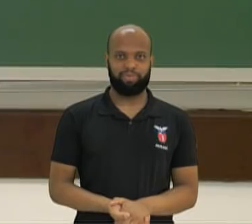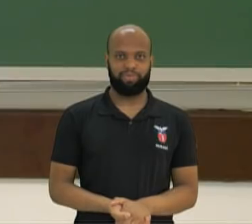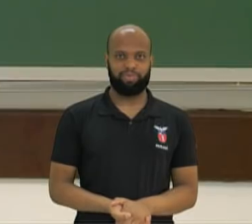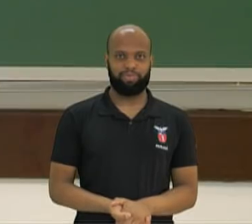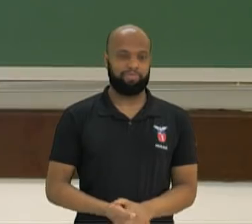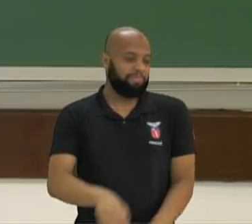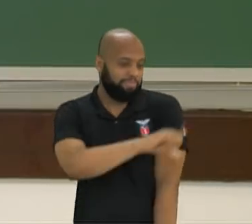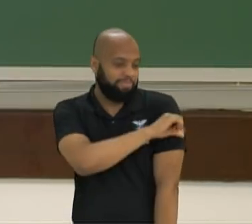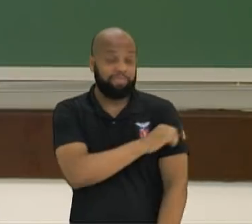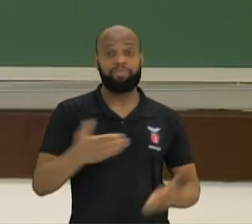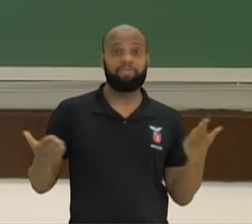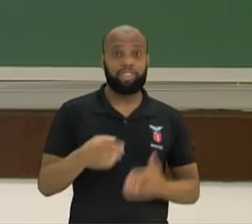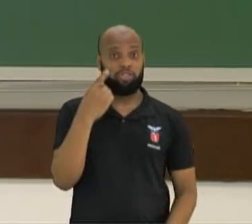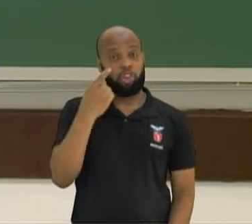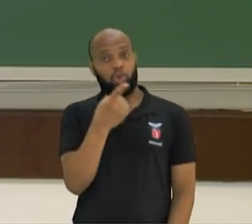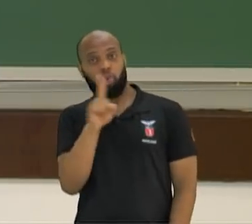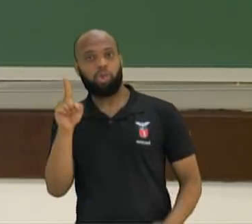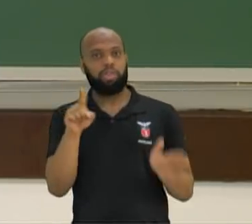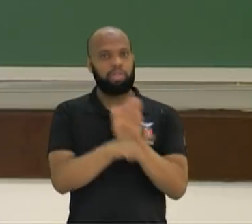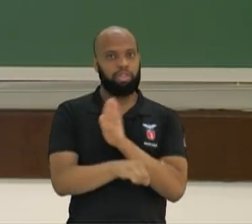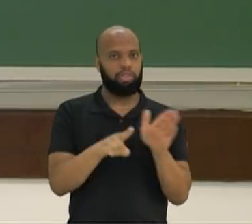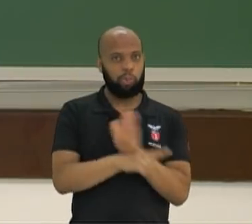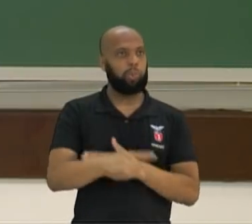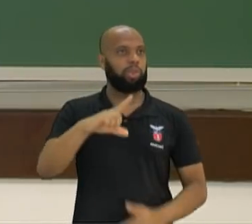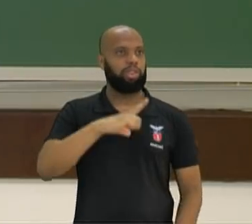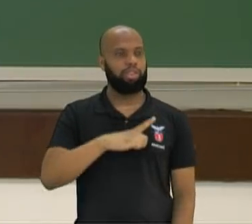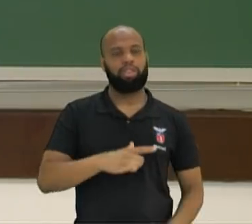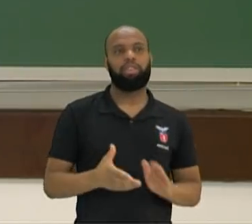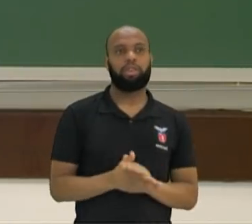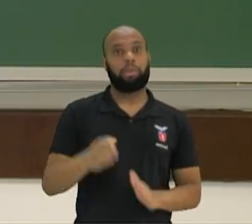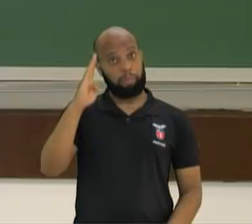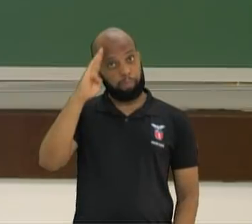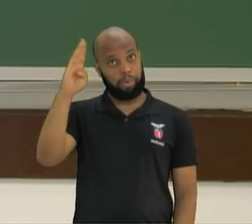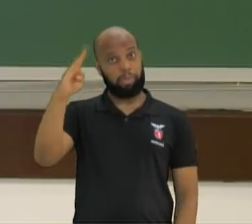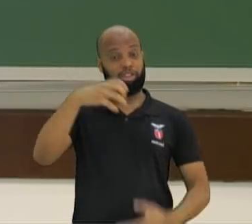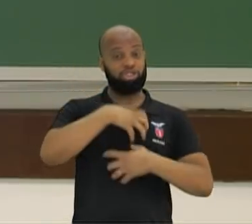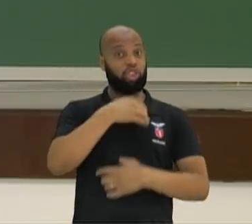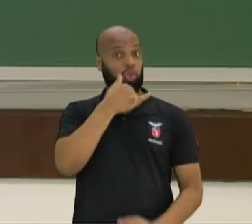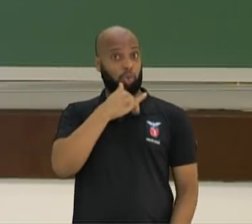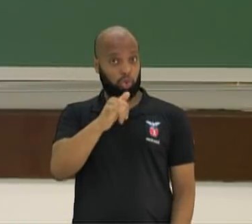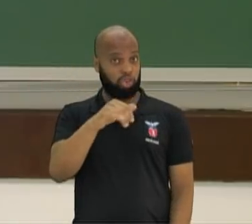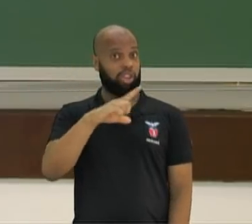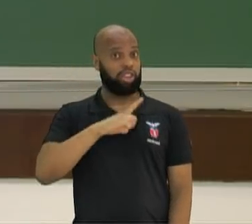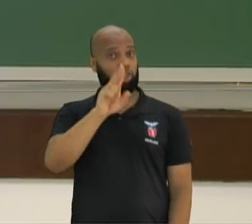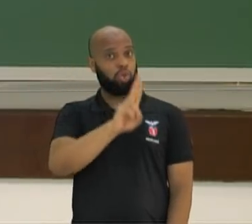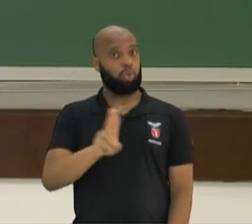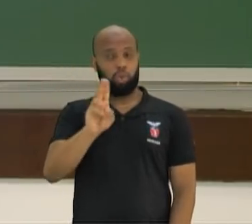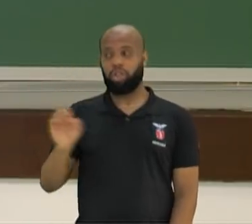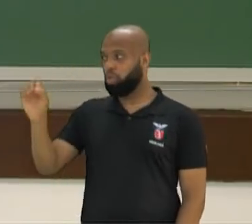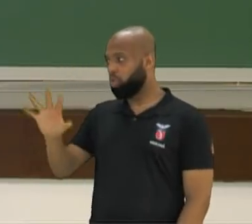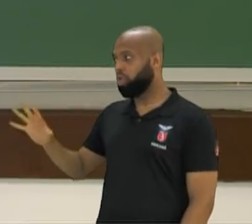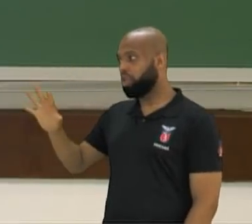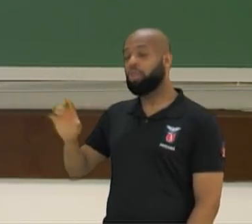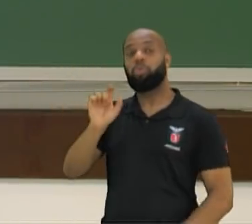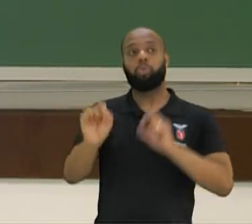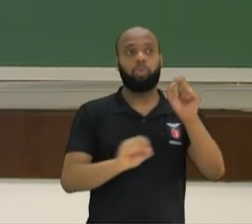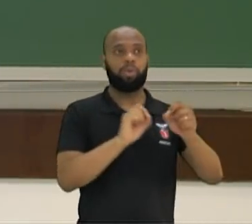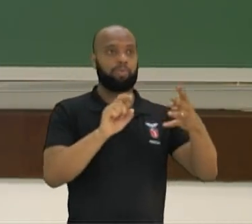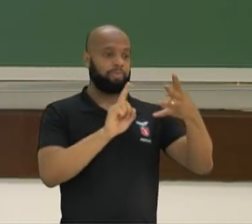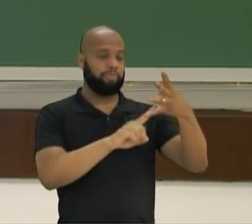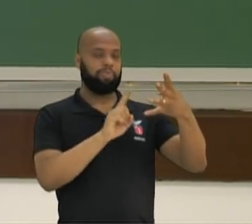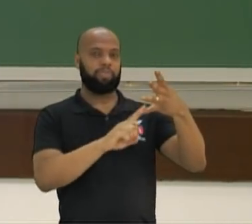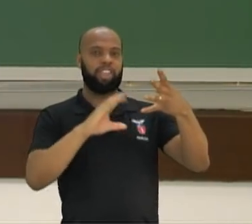E aí, no nono, vamos à nossa última atividade, um questionário. Principal fonte energética utilizada na Oceania é o